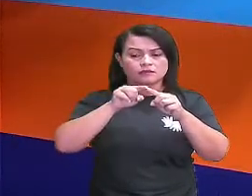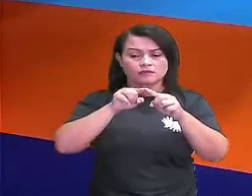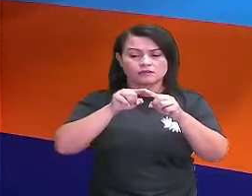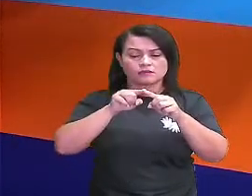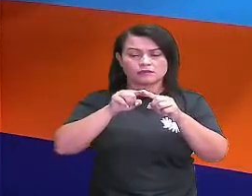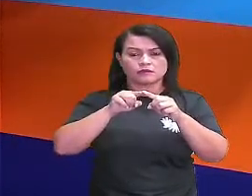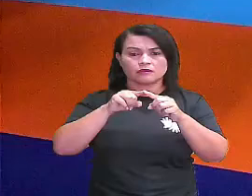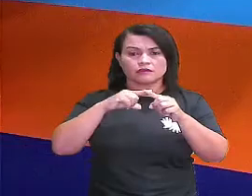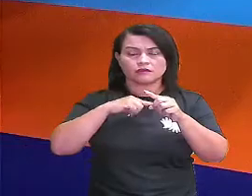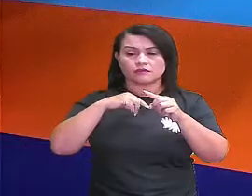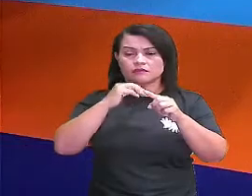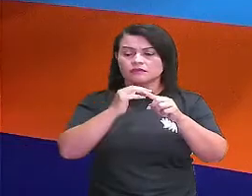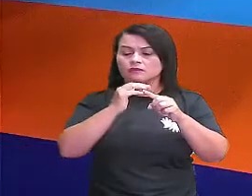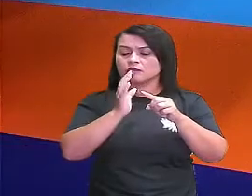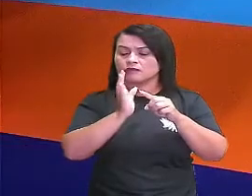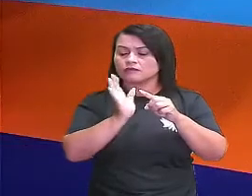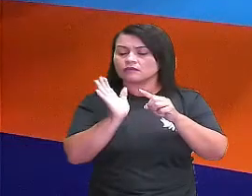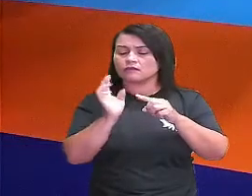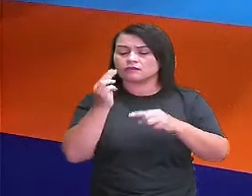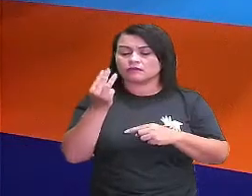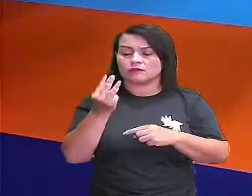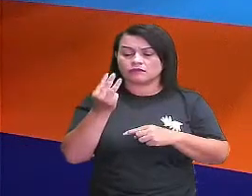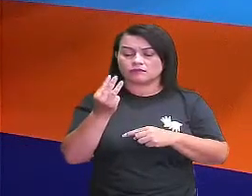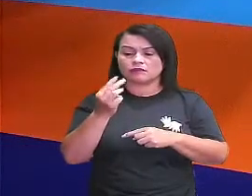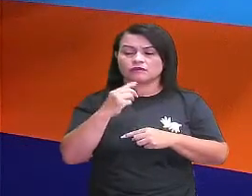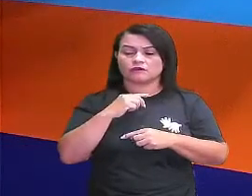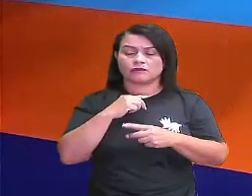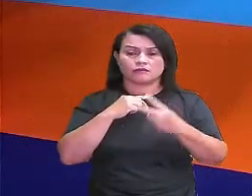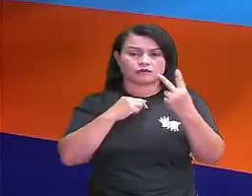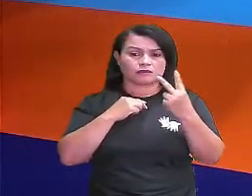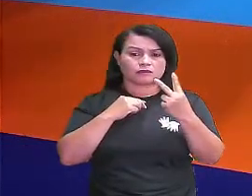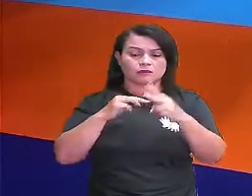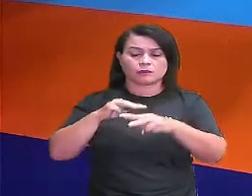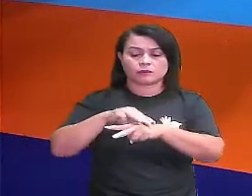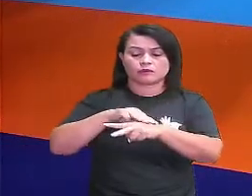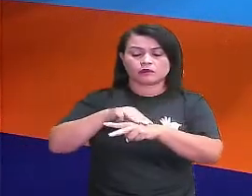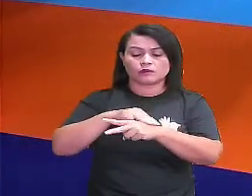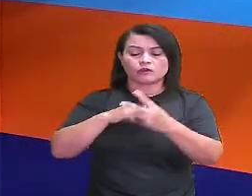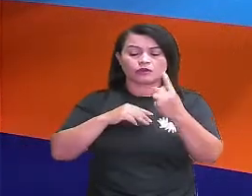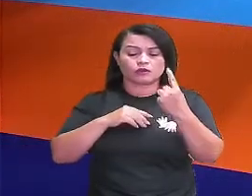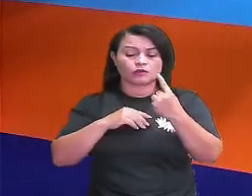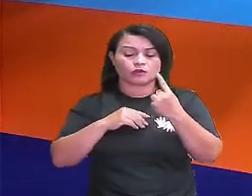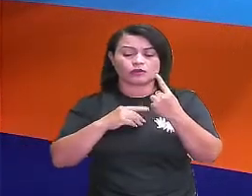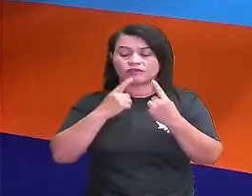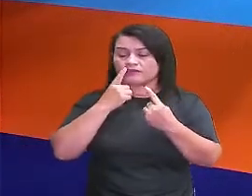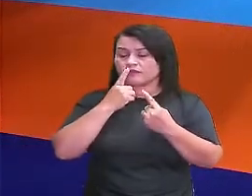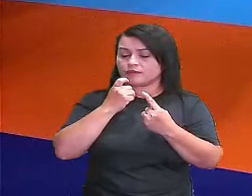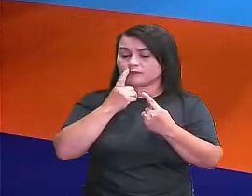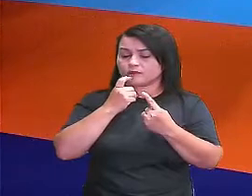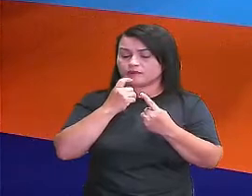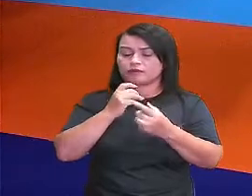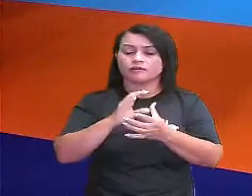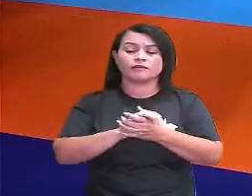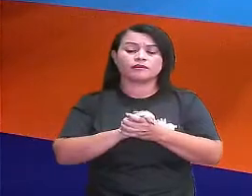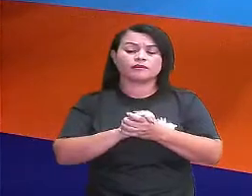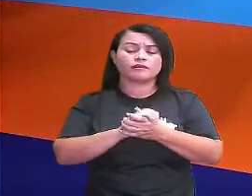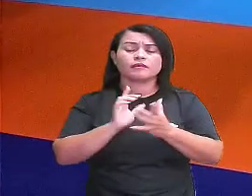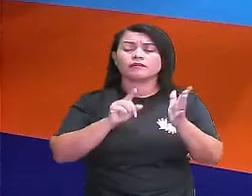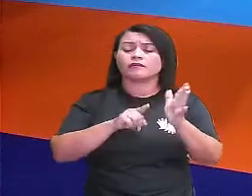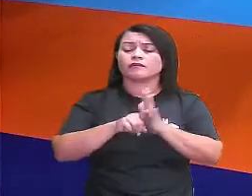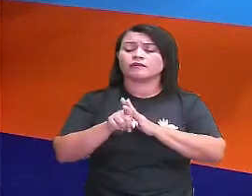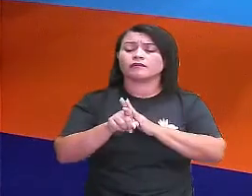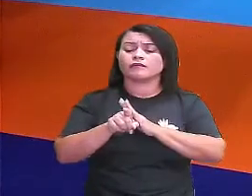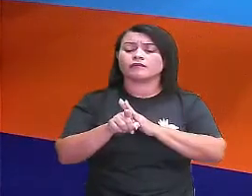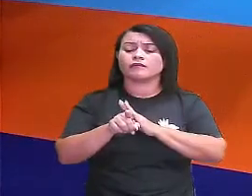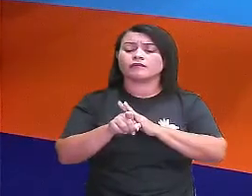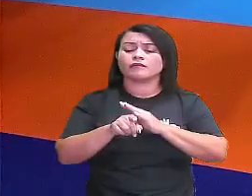foi dividido em 3 partes iguais, e eu tenho 2 partes de marrom e uma de vermelha, tá? A perguntinha da letra